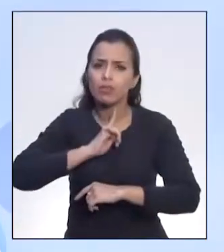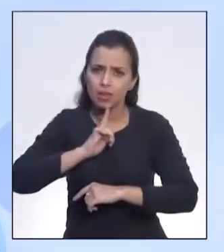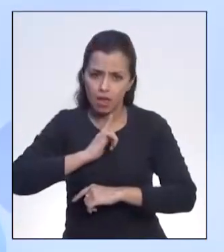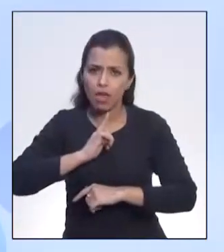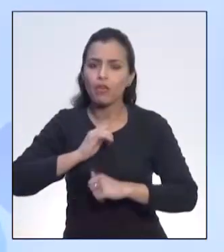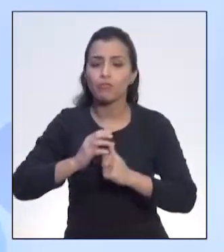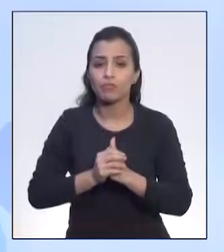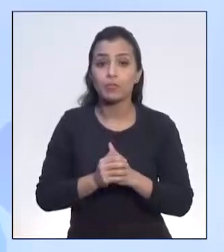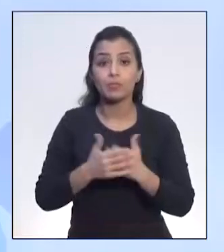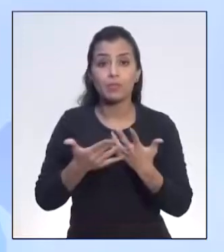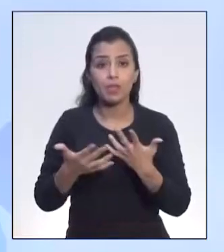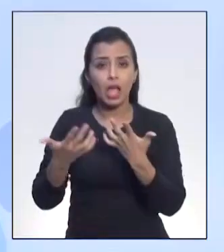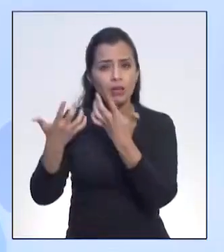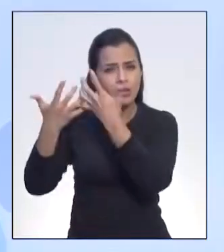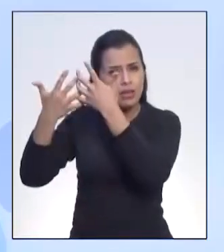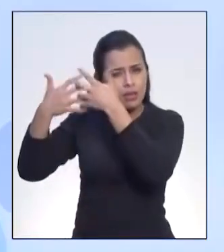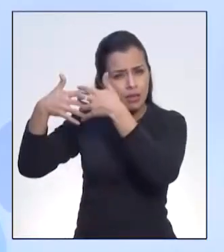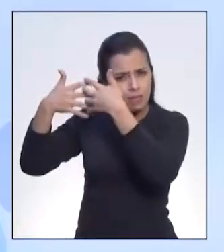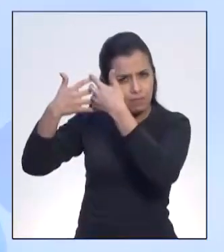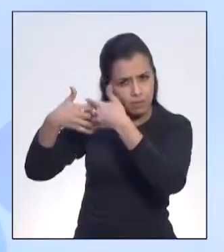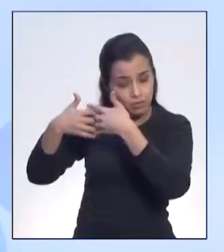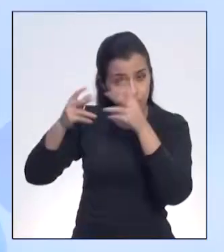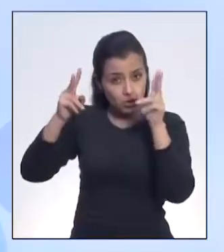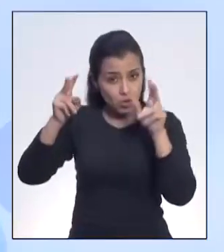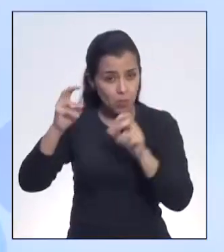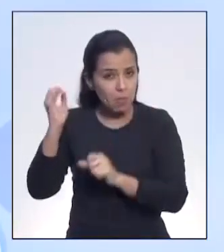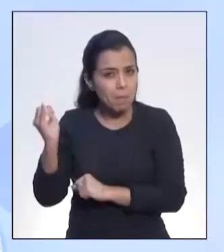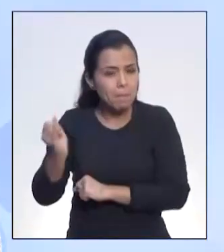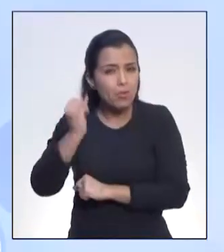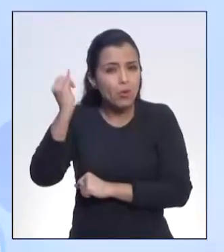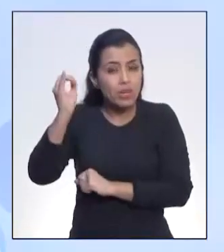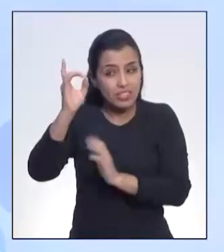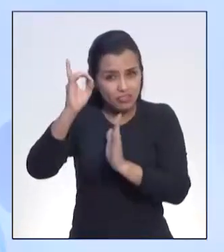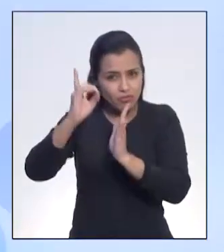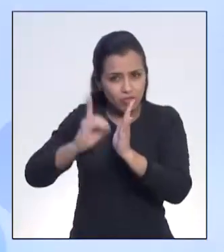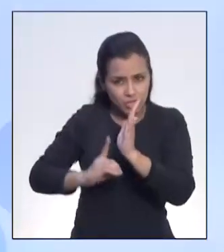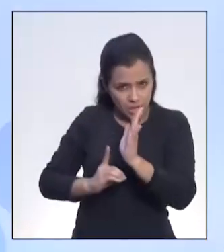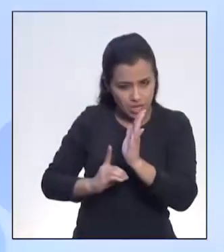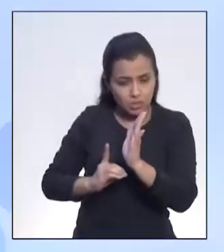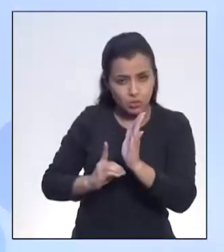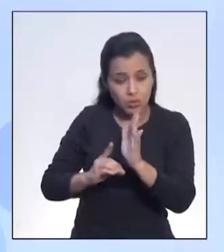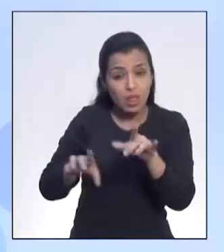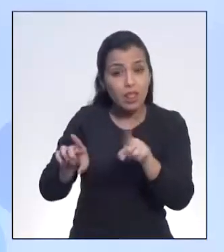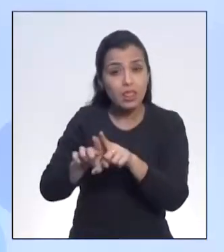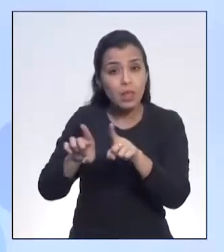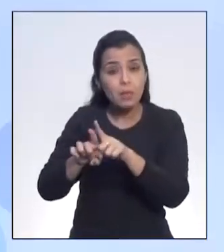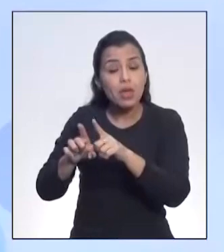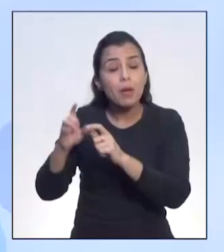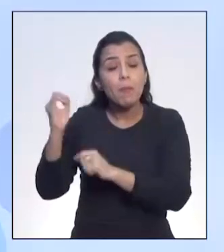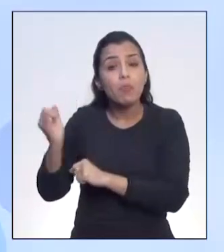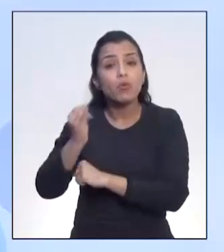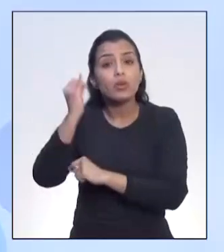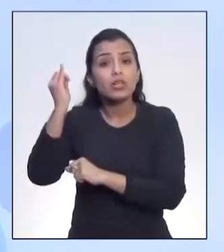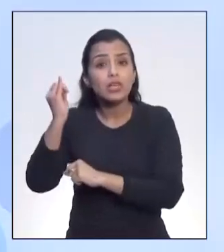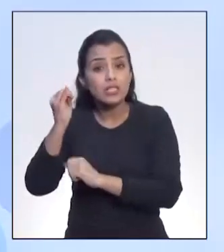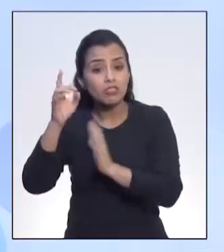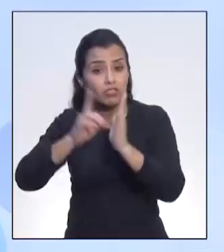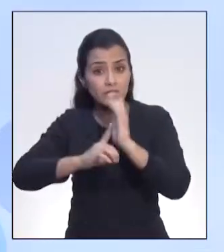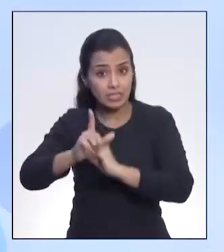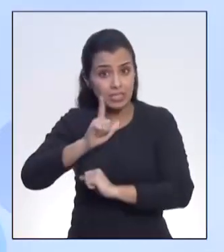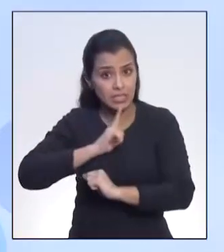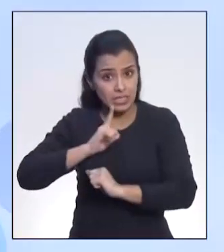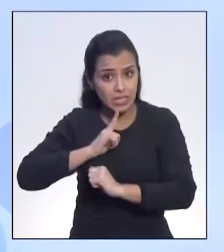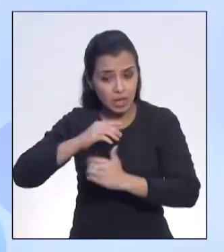Então, quando nós refletimos sobre a importância dos direitos e a importância da garantia desses direitos ao longo